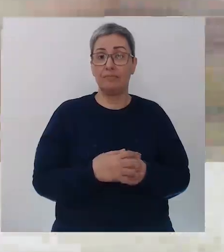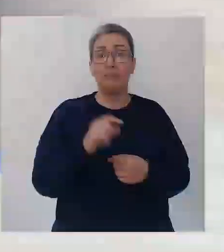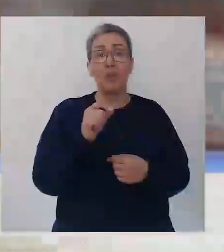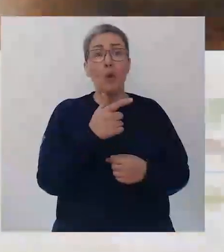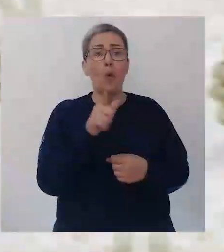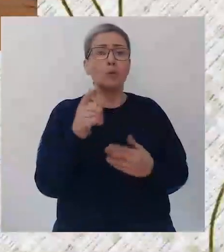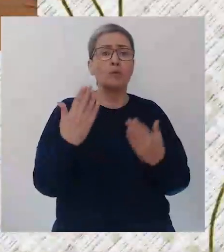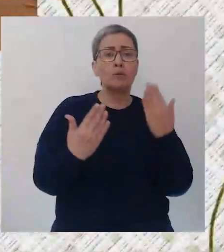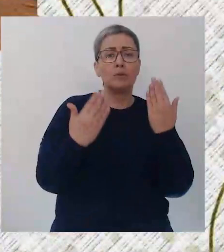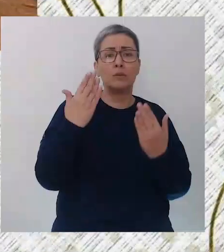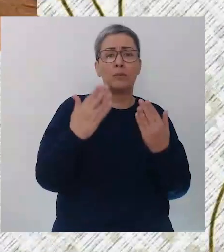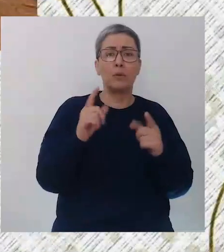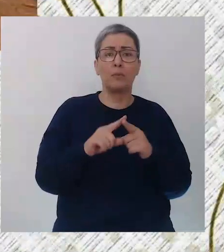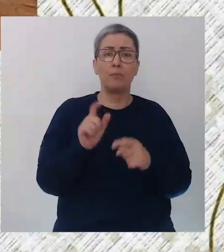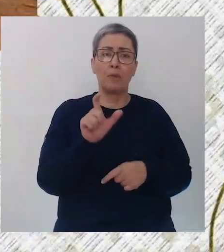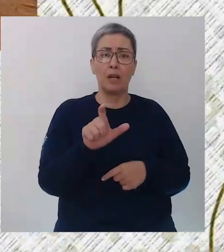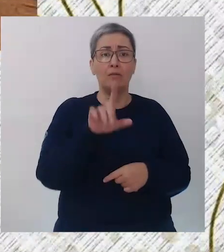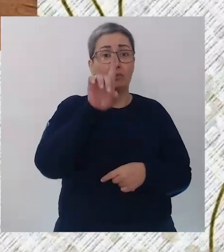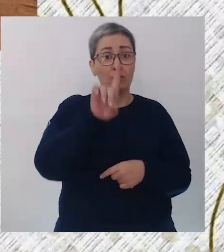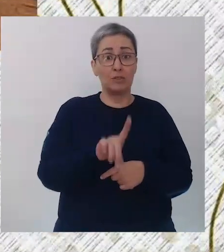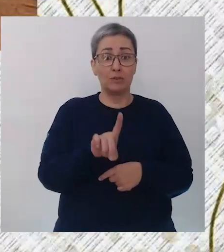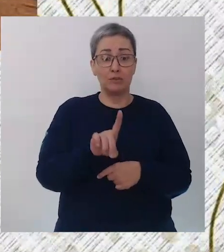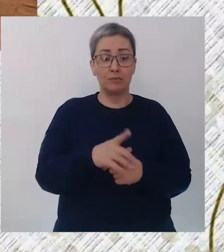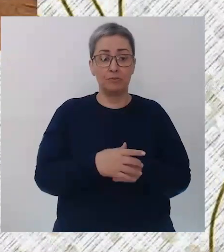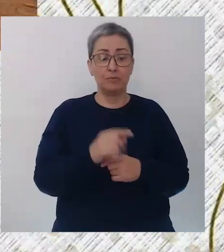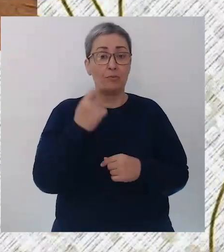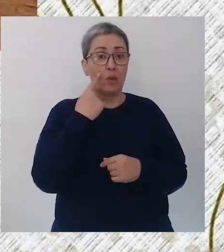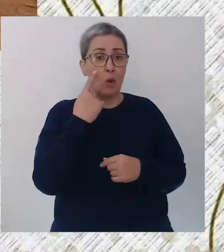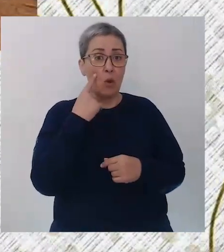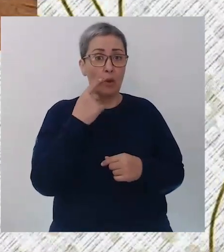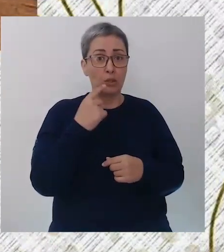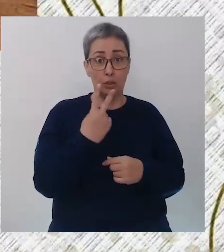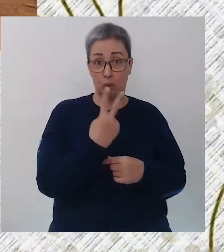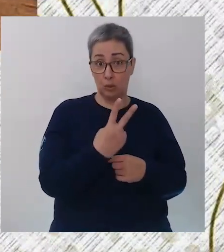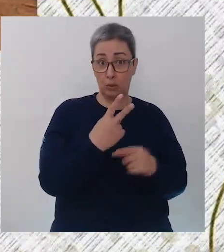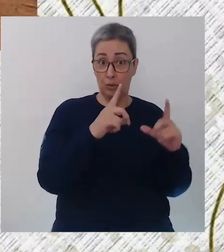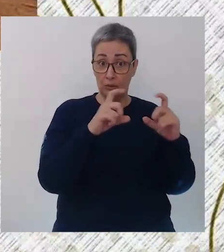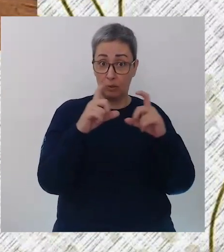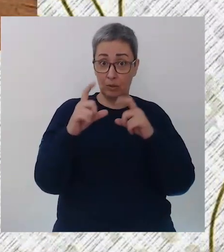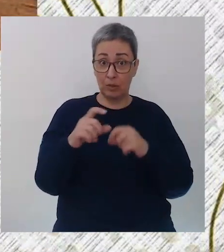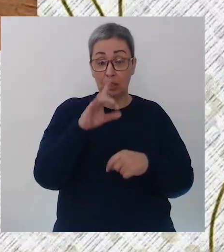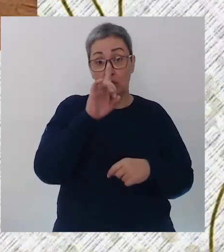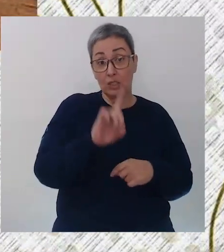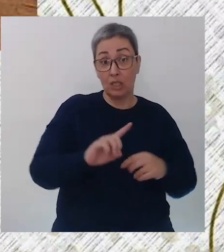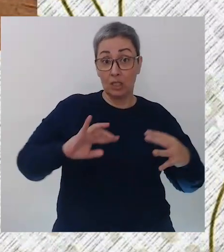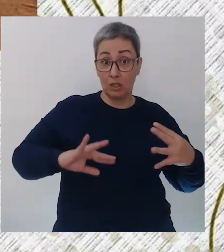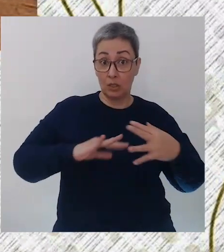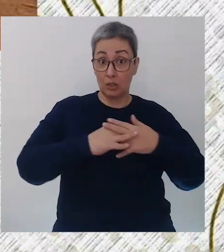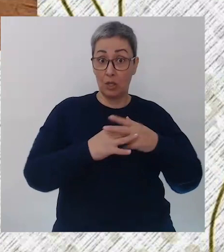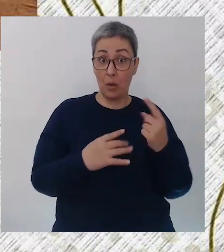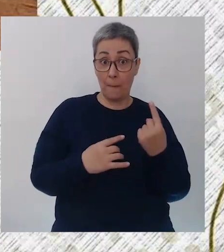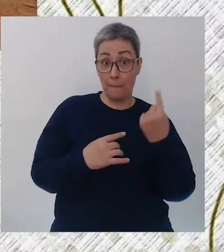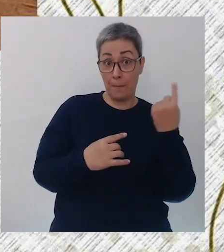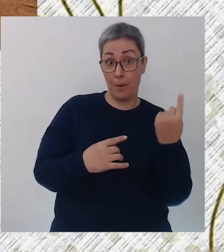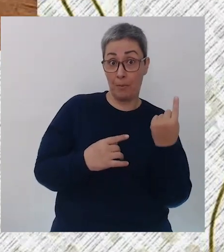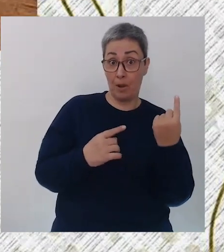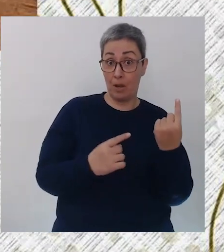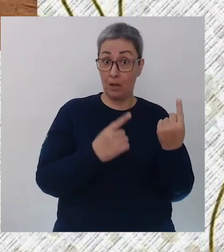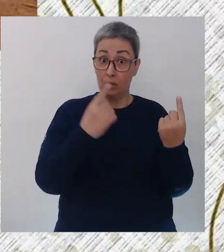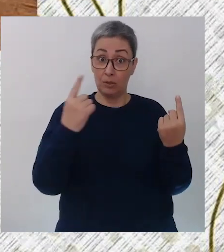Uma outra comparação da palavra direitos. Veja, eu coloquei duas figuras também. Os direitos do cidadão da primeira figura aí e